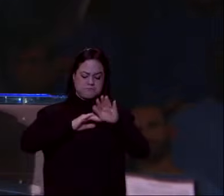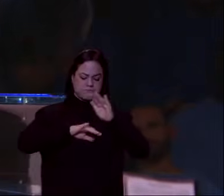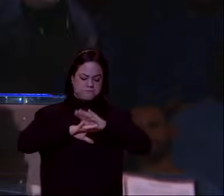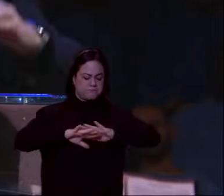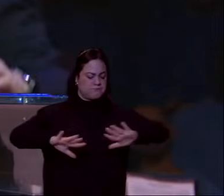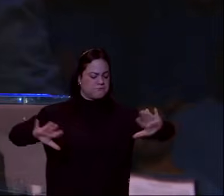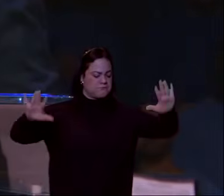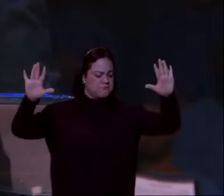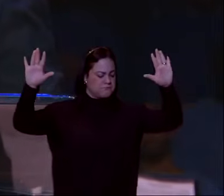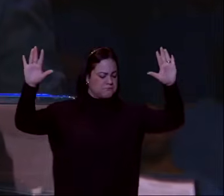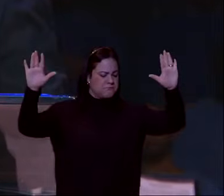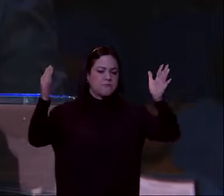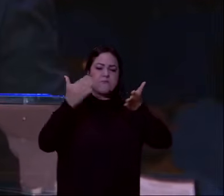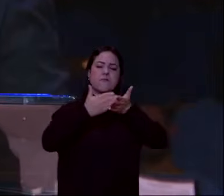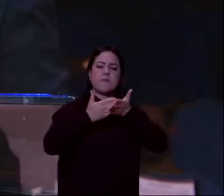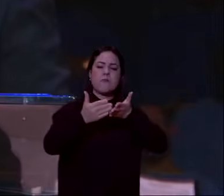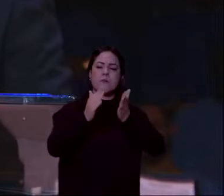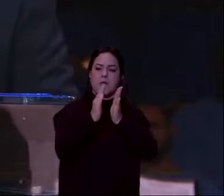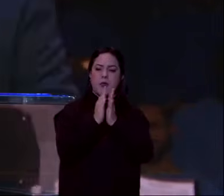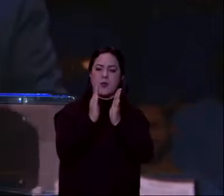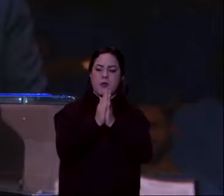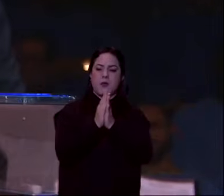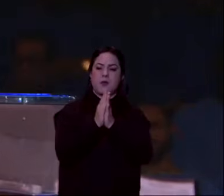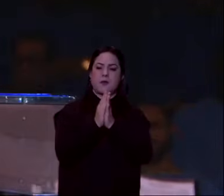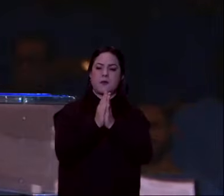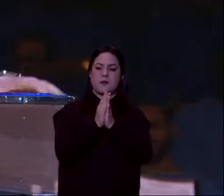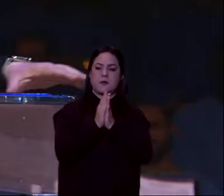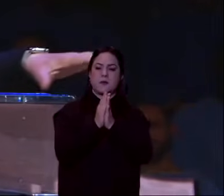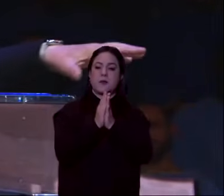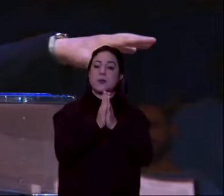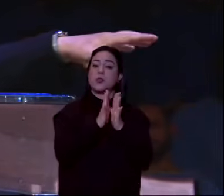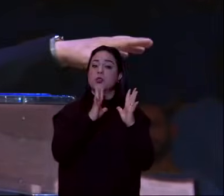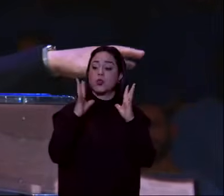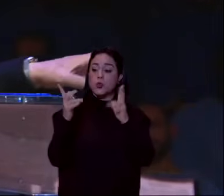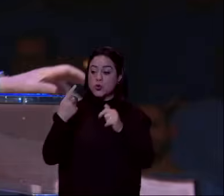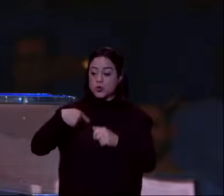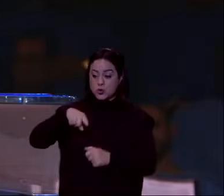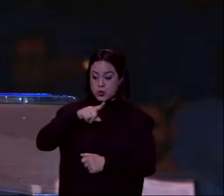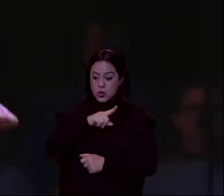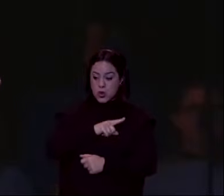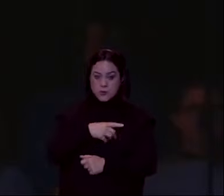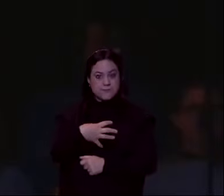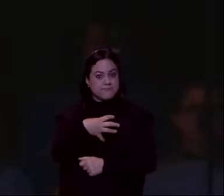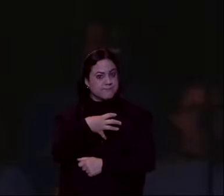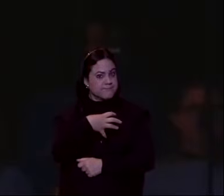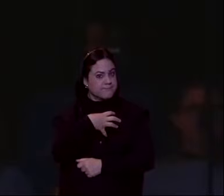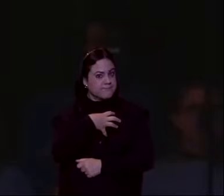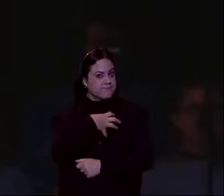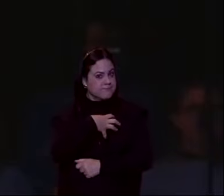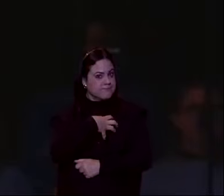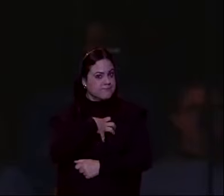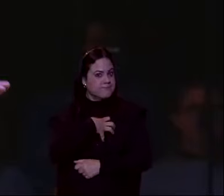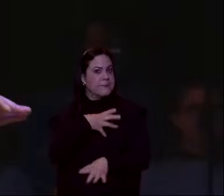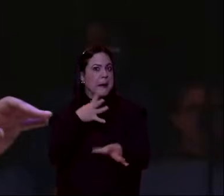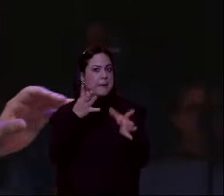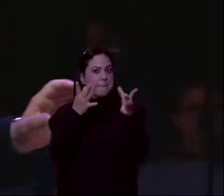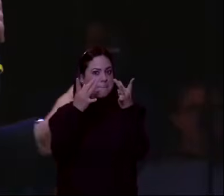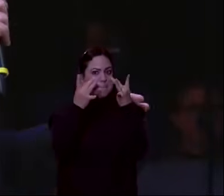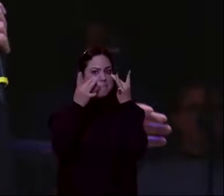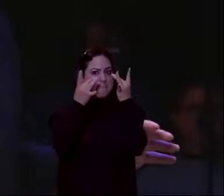céus e começou a orar. E de repente, todos nós estávamos ali, sentimos uma